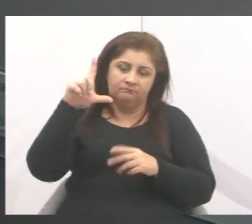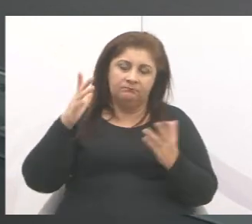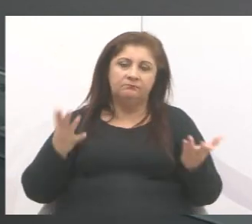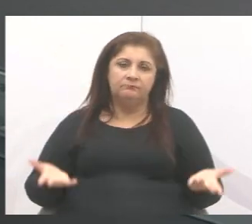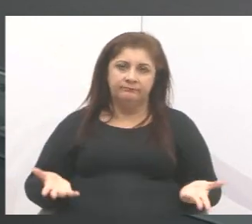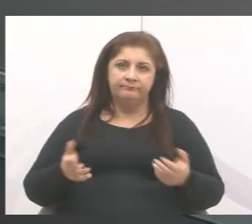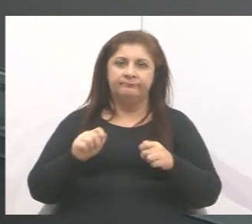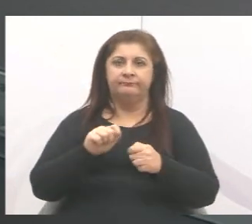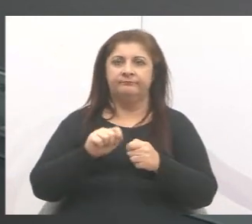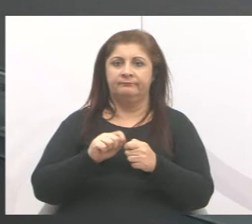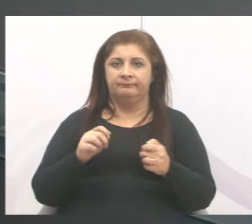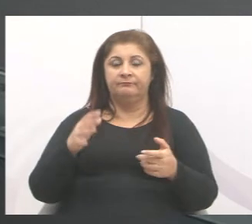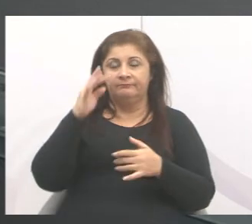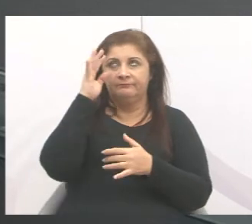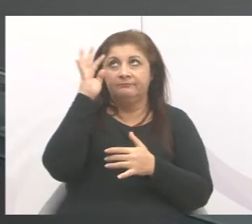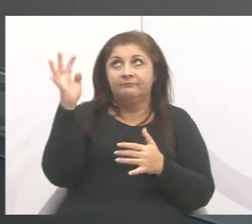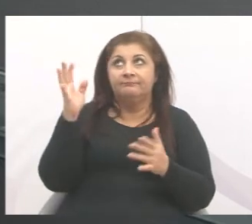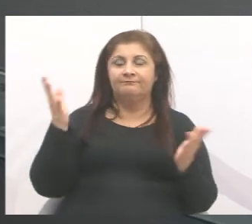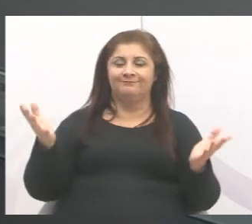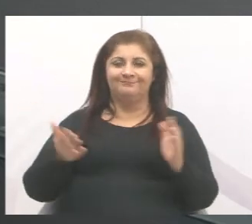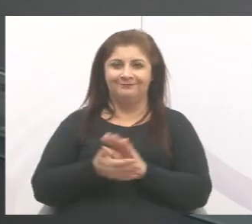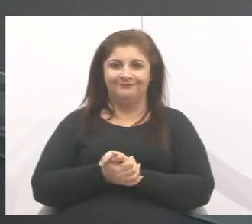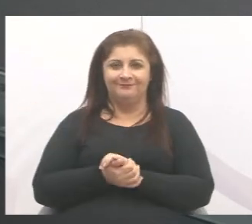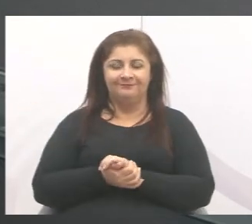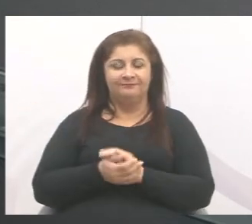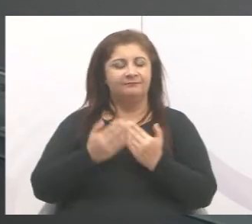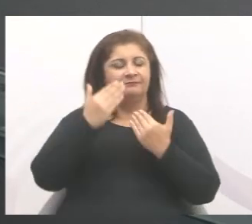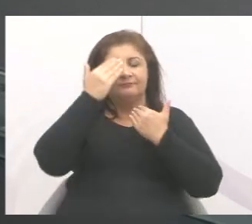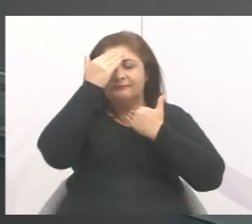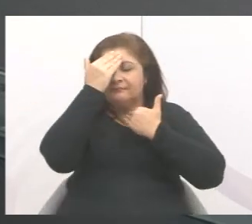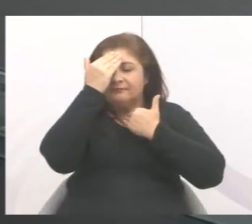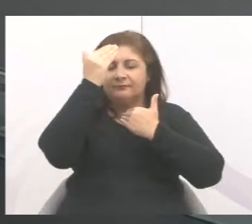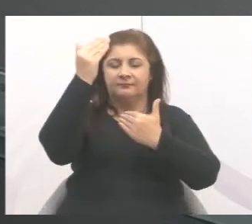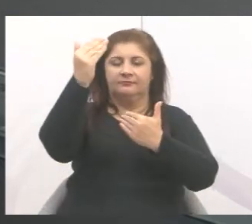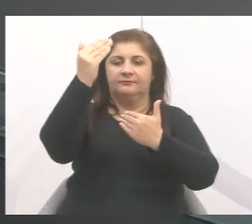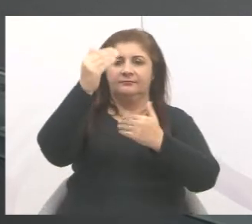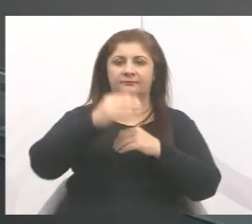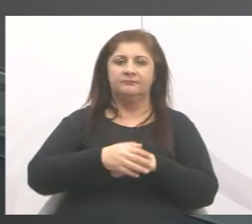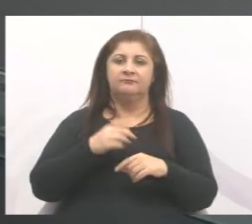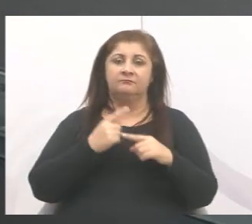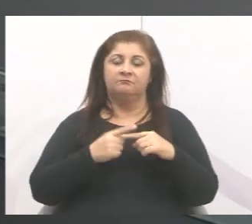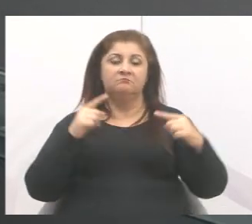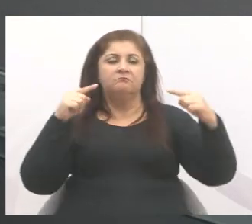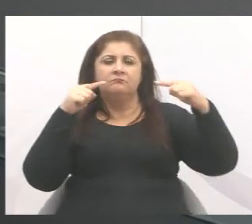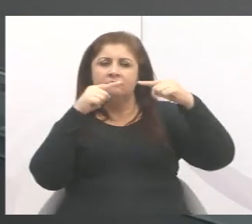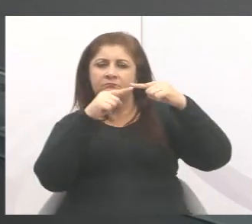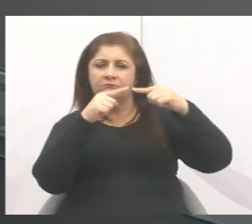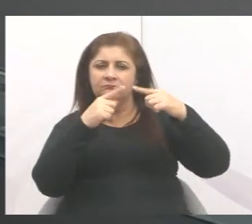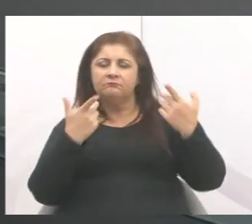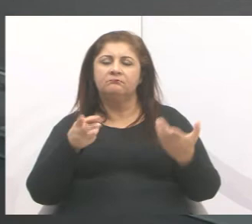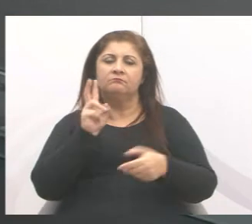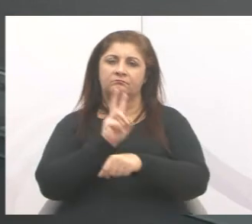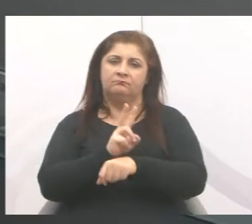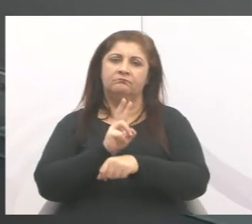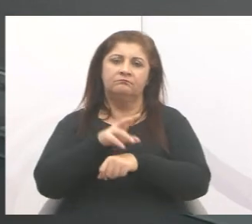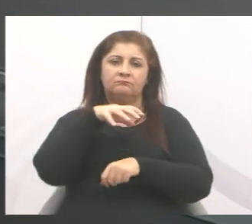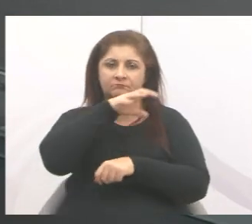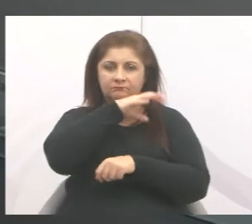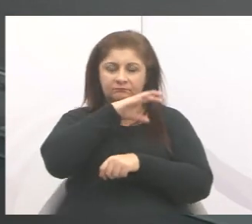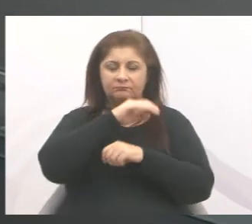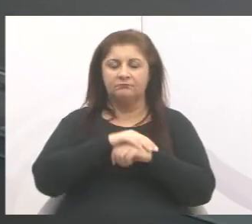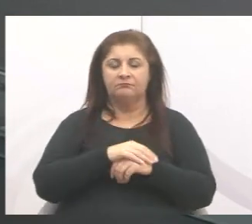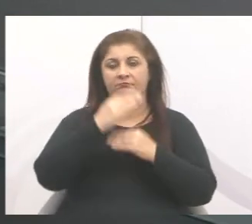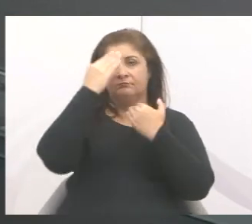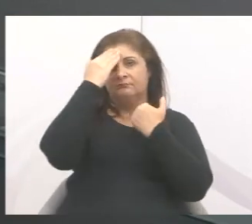a realização desse sonho. Então, fica aqui a minha eterna gratidão, porque eu tenho esse foco, eu tenho essa causa e por ela que eu luto. Então,